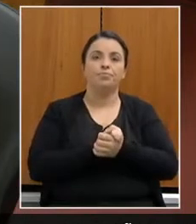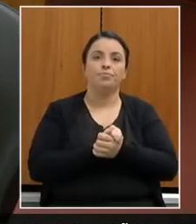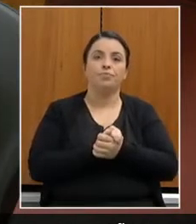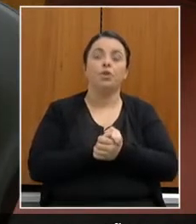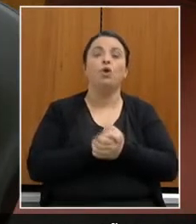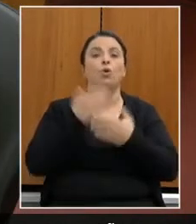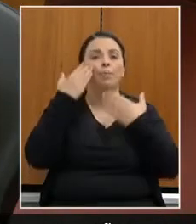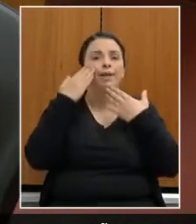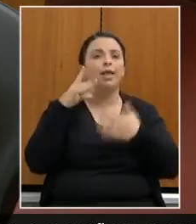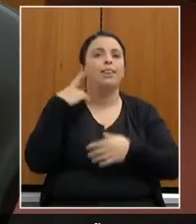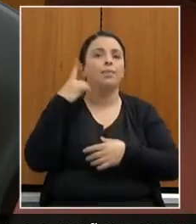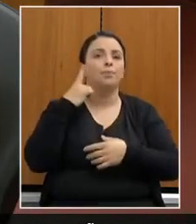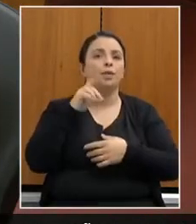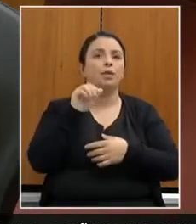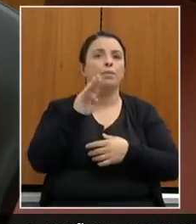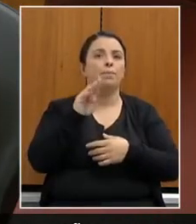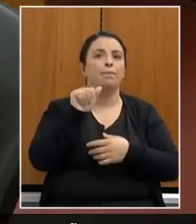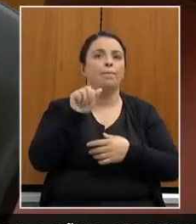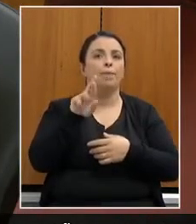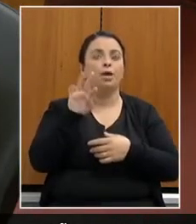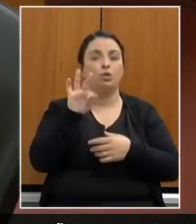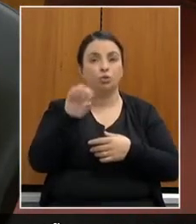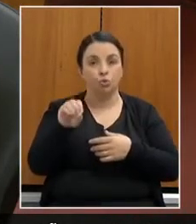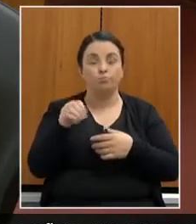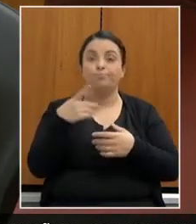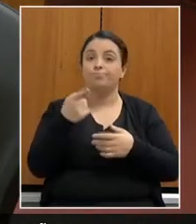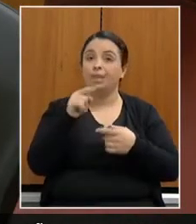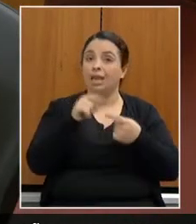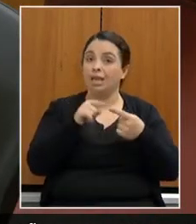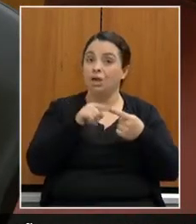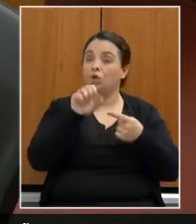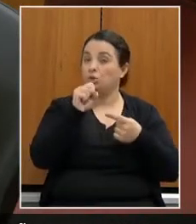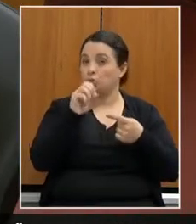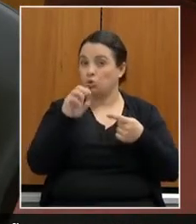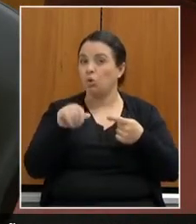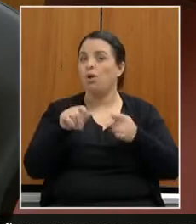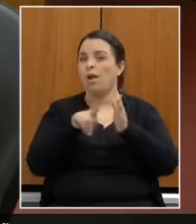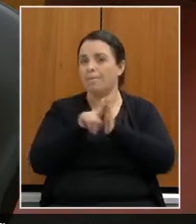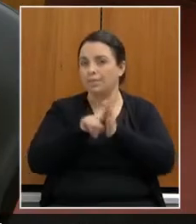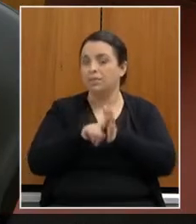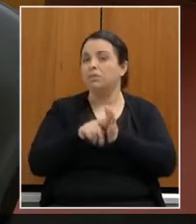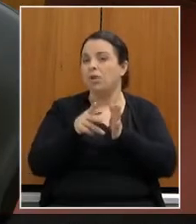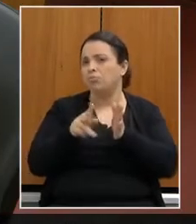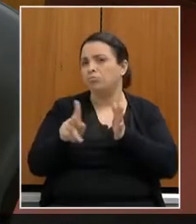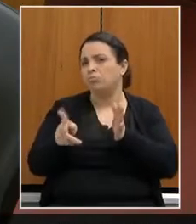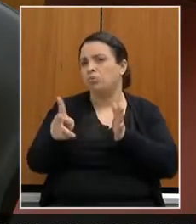deputado Bartô vou em ordem pelo soro ainda a pesquisa está em andamento ela não parou